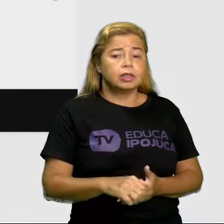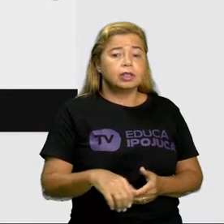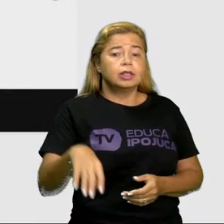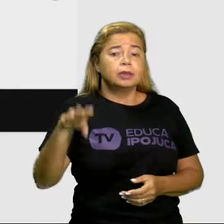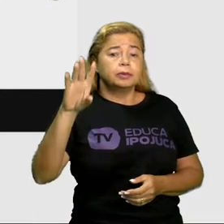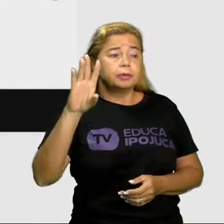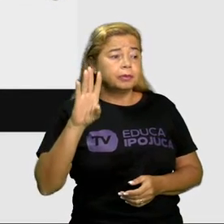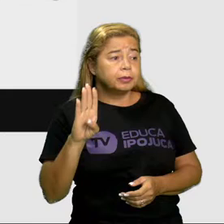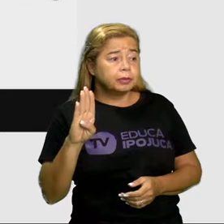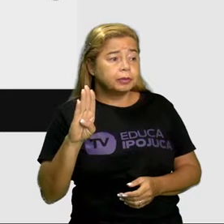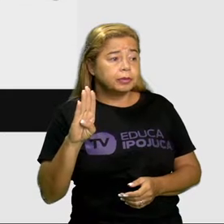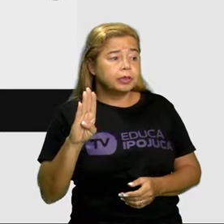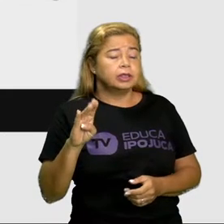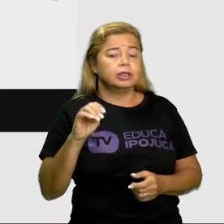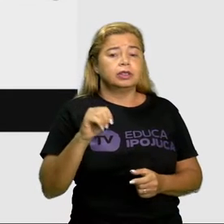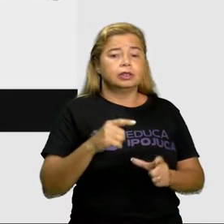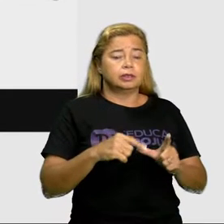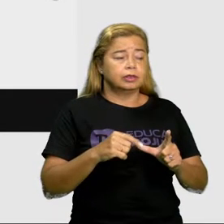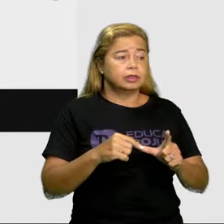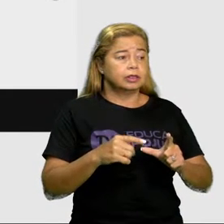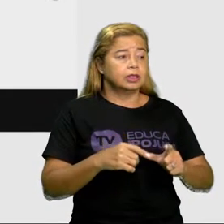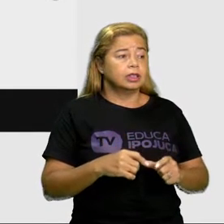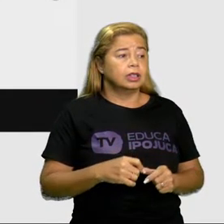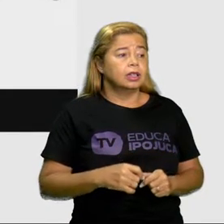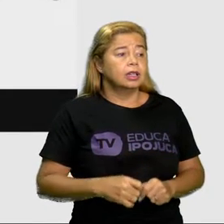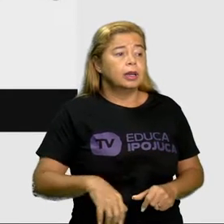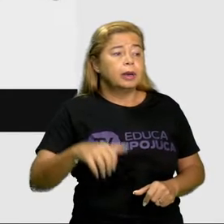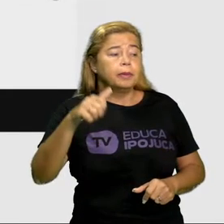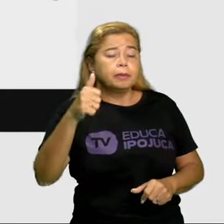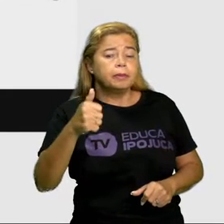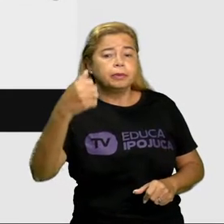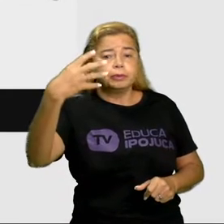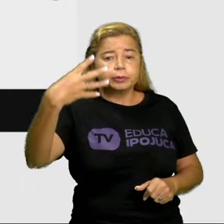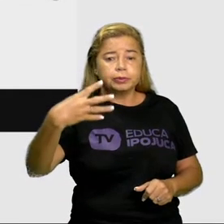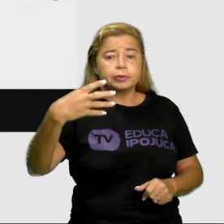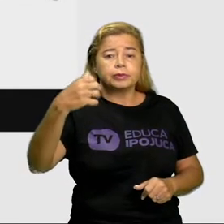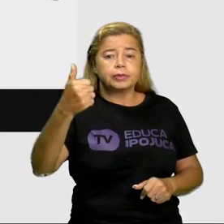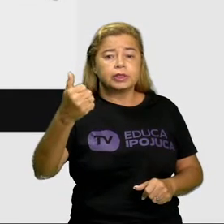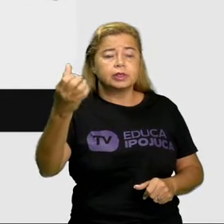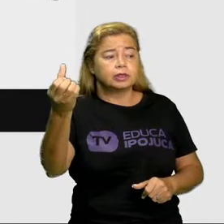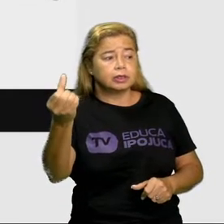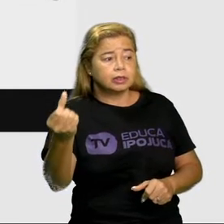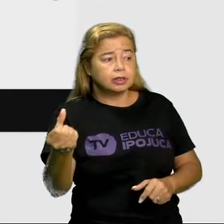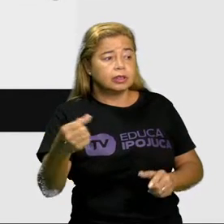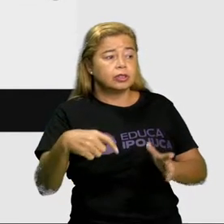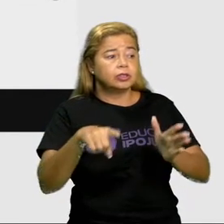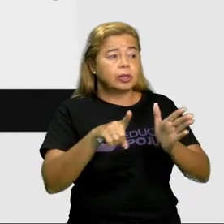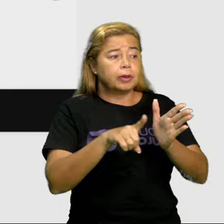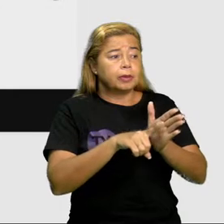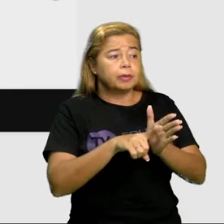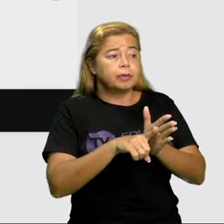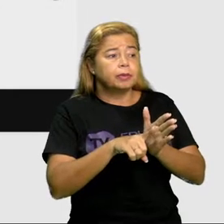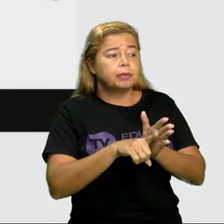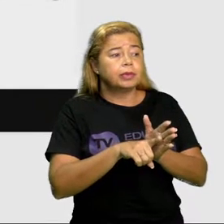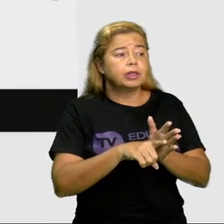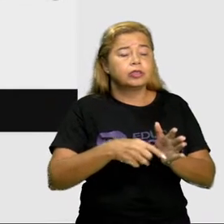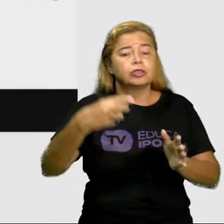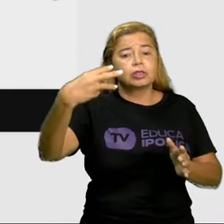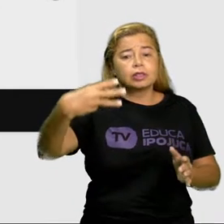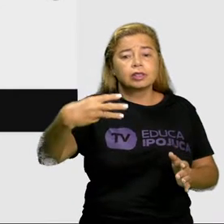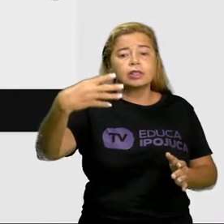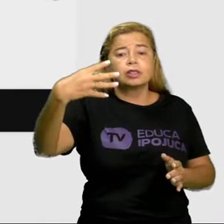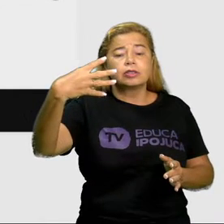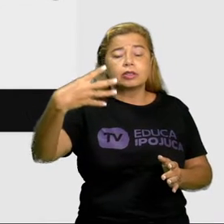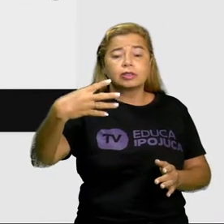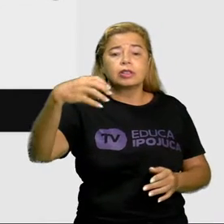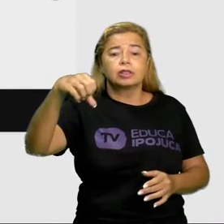1416 - 349 quem vai acertar leva para uma